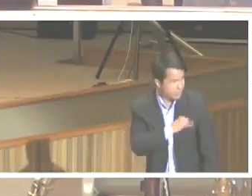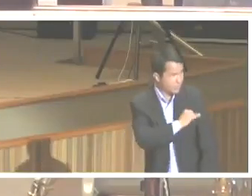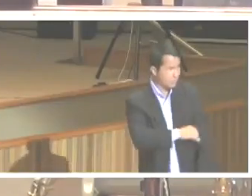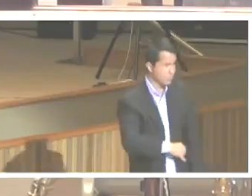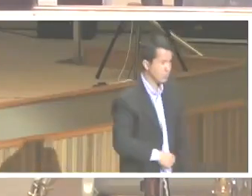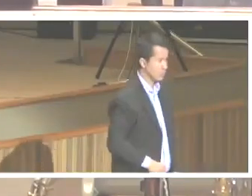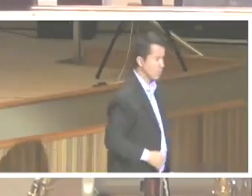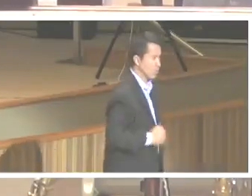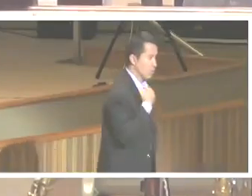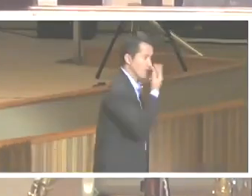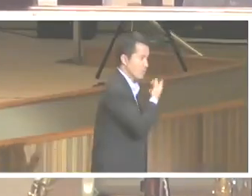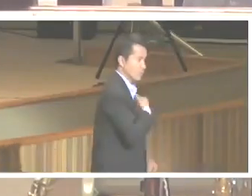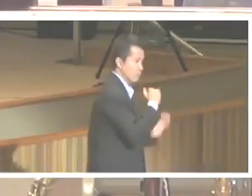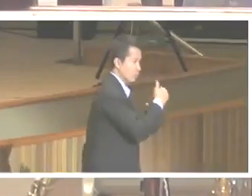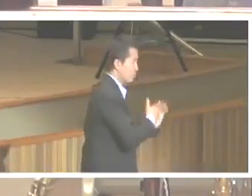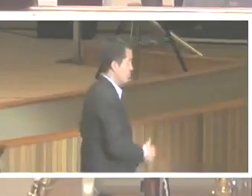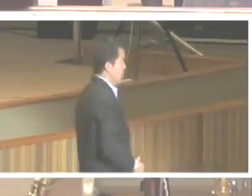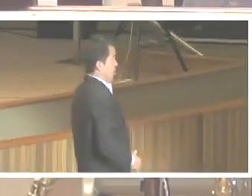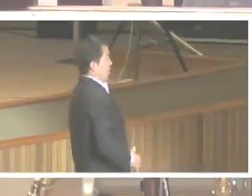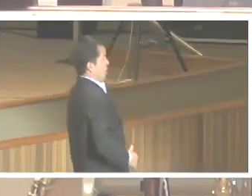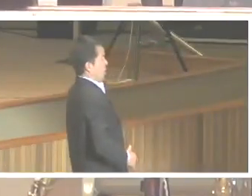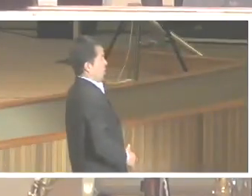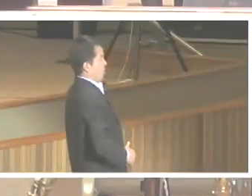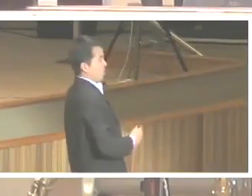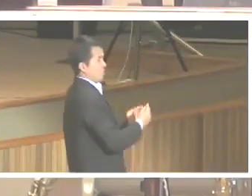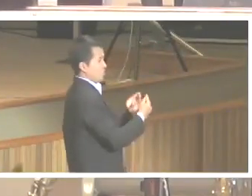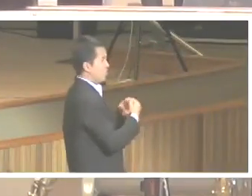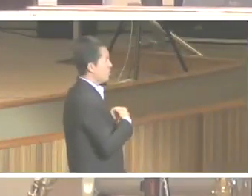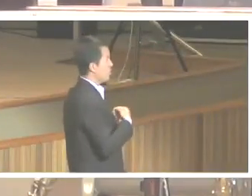eu já recebi várias vezes